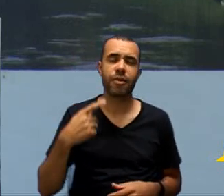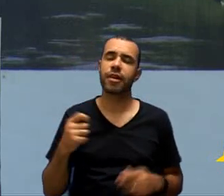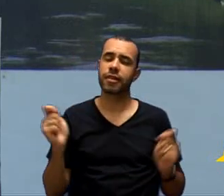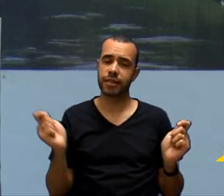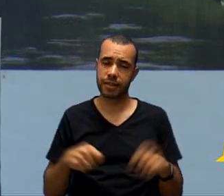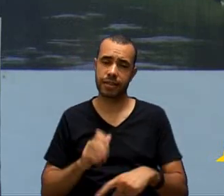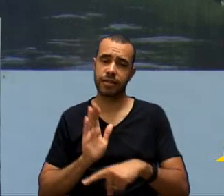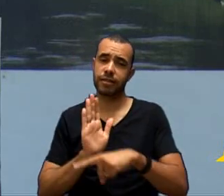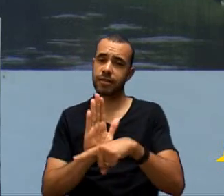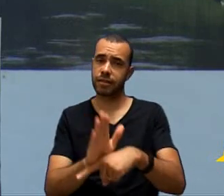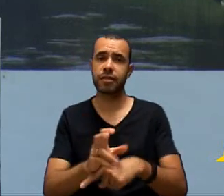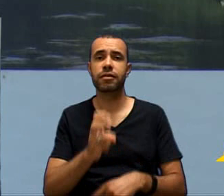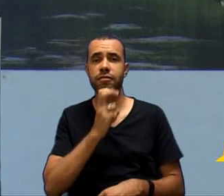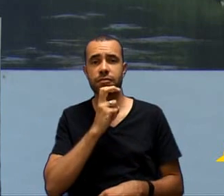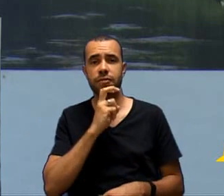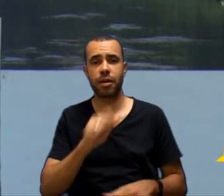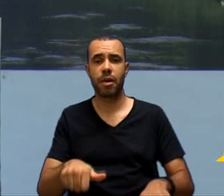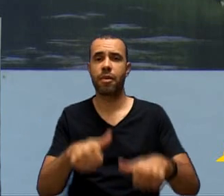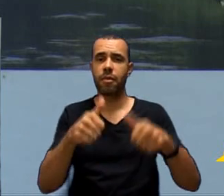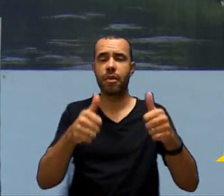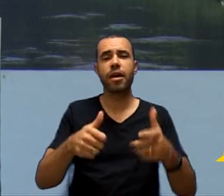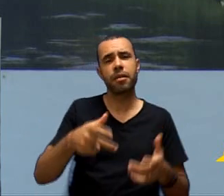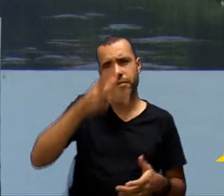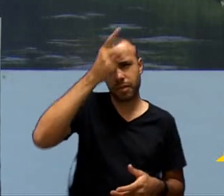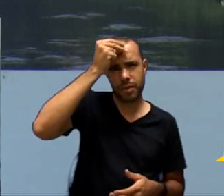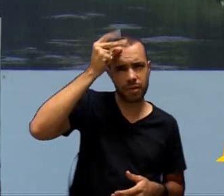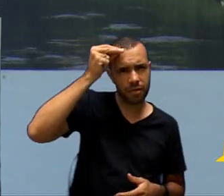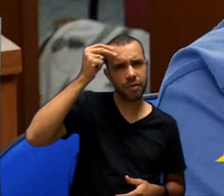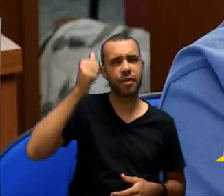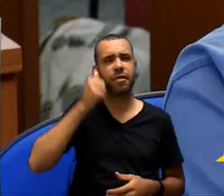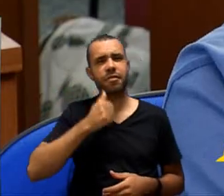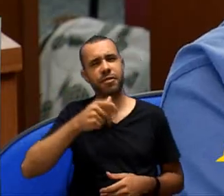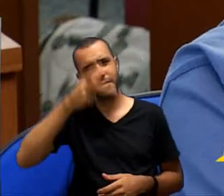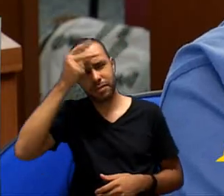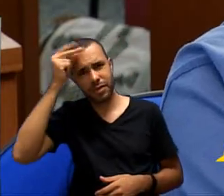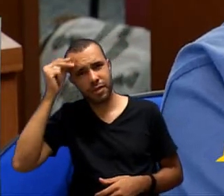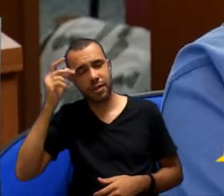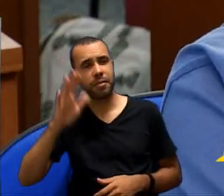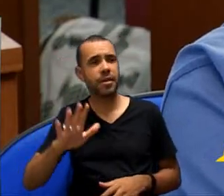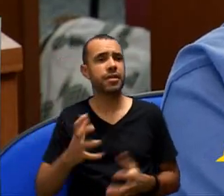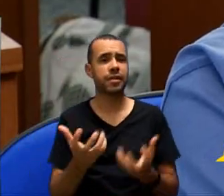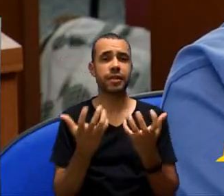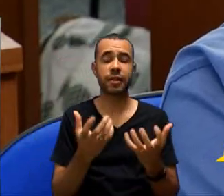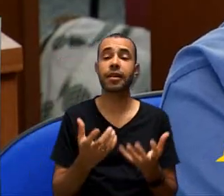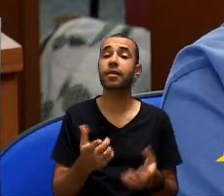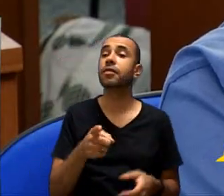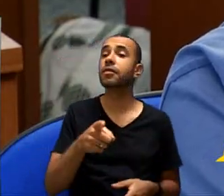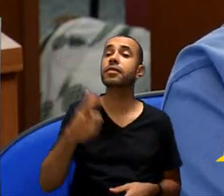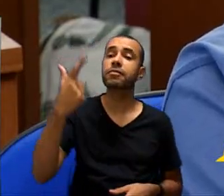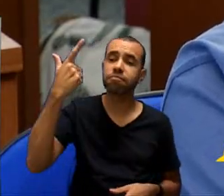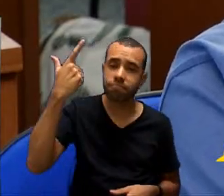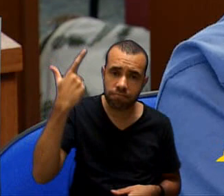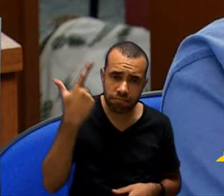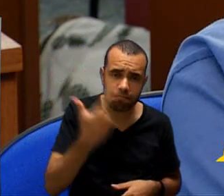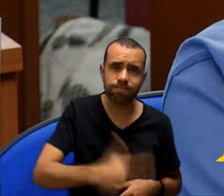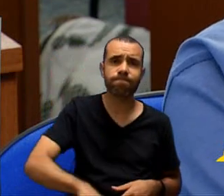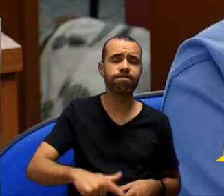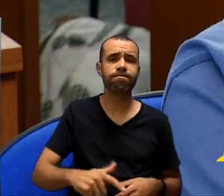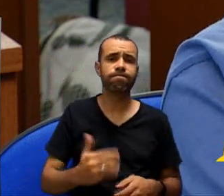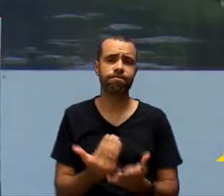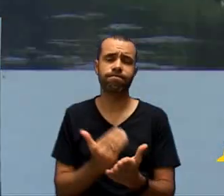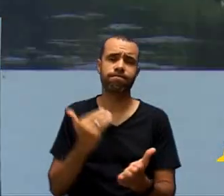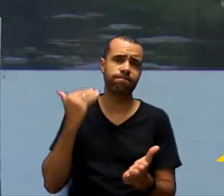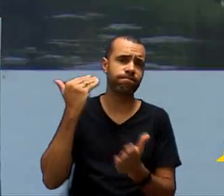cidade. Prefeitos e prefeitas também. Mas eu queria que vocês fossem mais vereadores e mais vereadoras. Por quê? São vocês